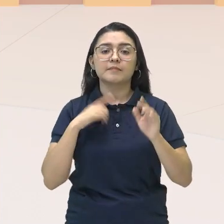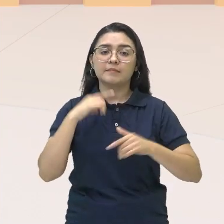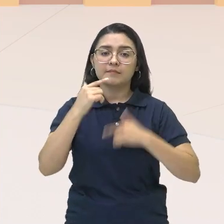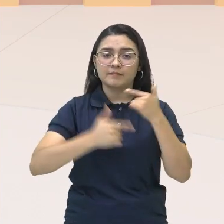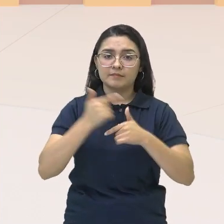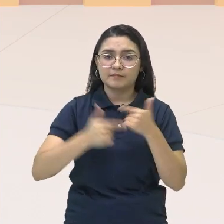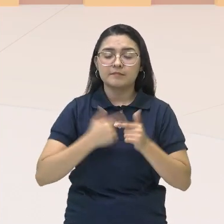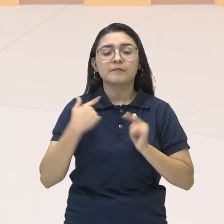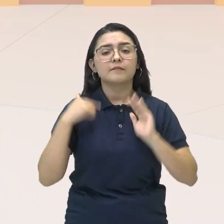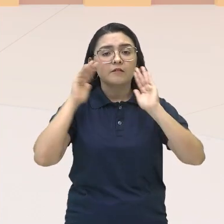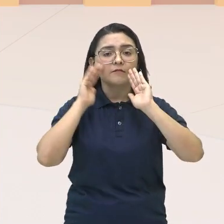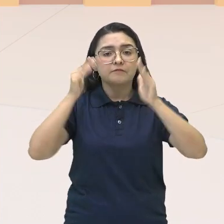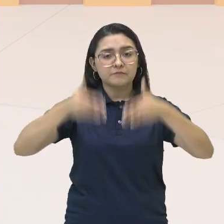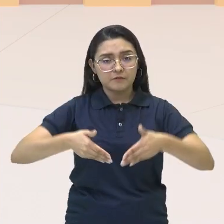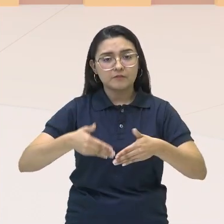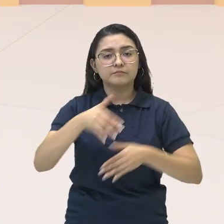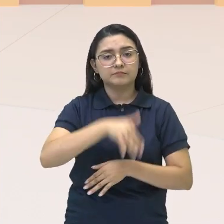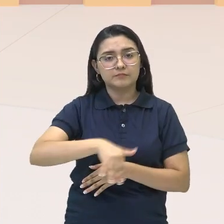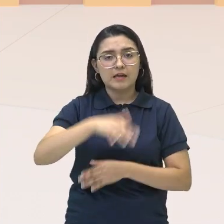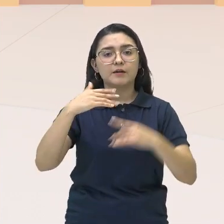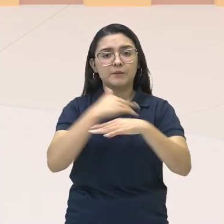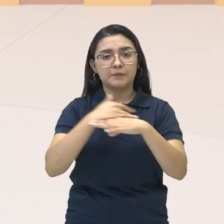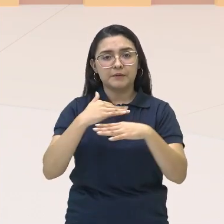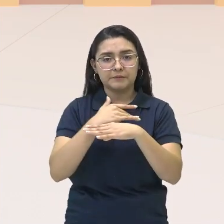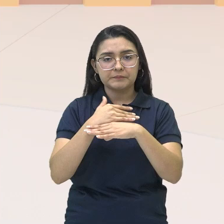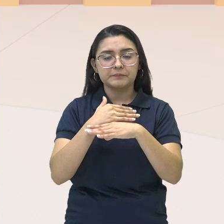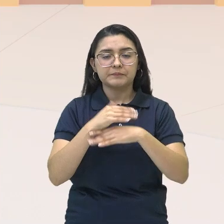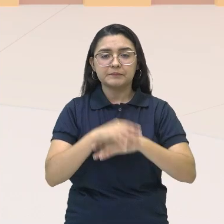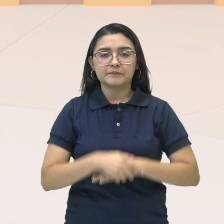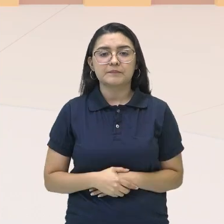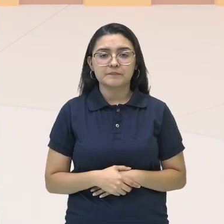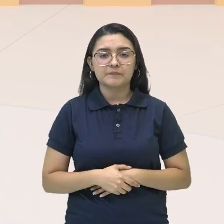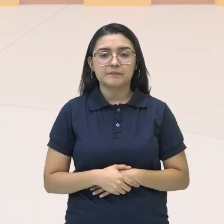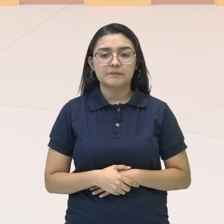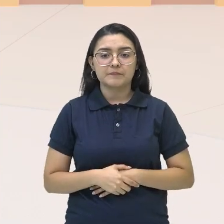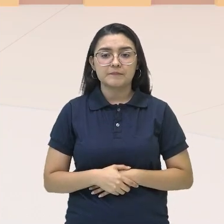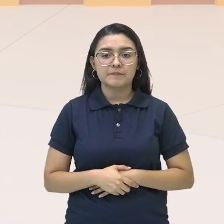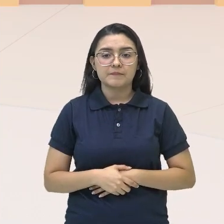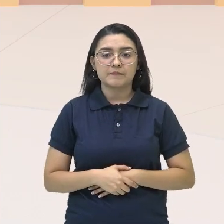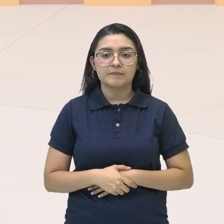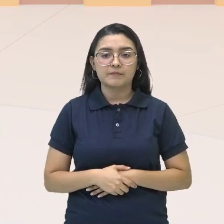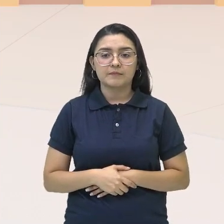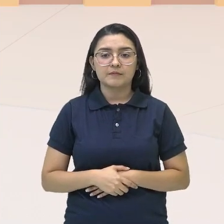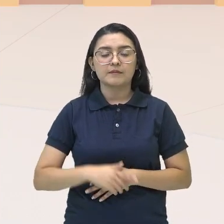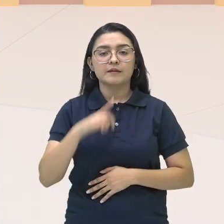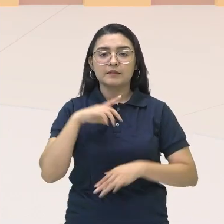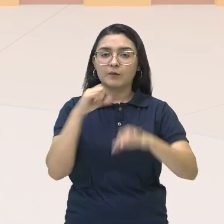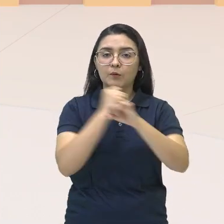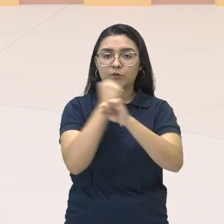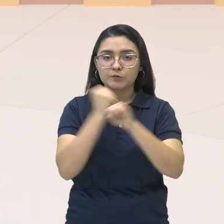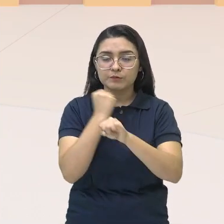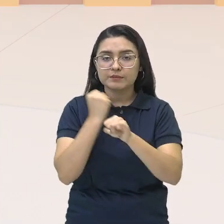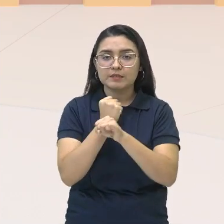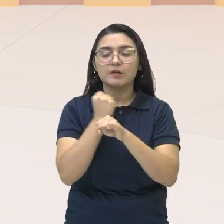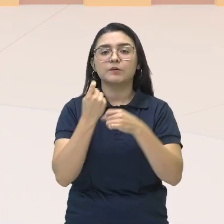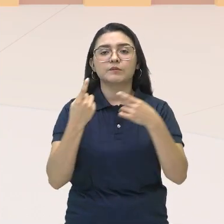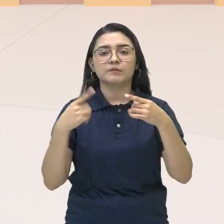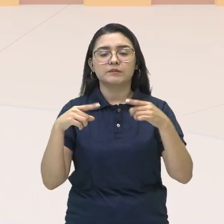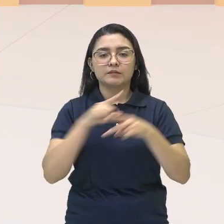voltadas para esse trabalho, né, esse tipo de trabalho que é o trabalho urbano. Então tem a construção